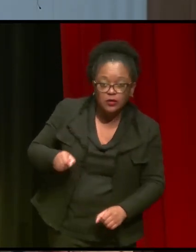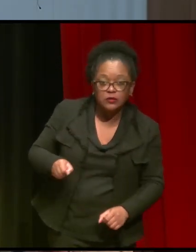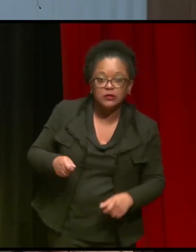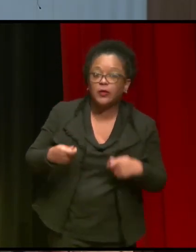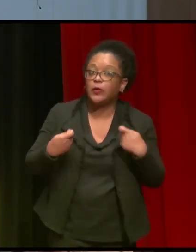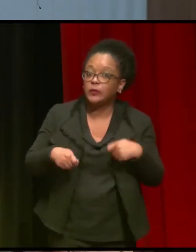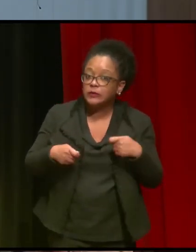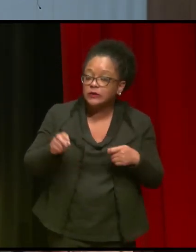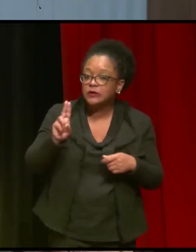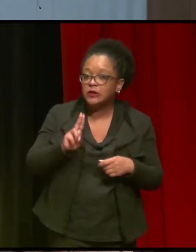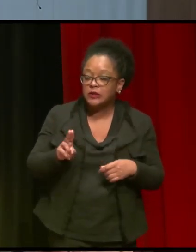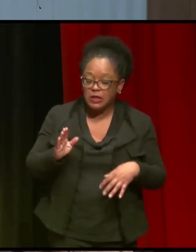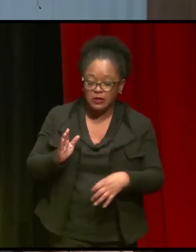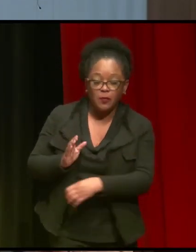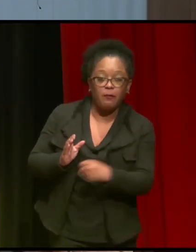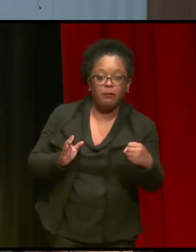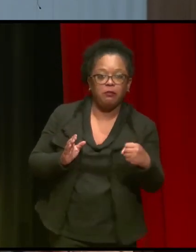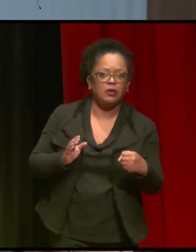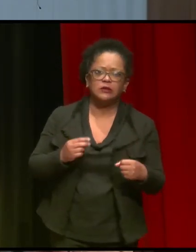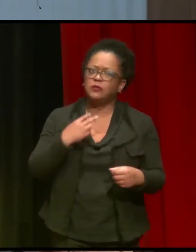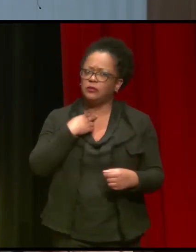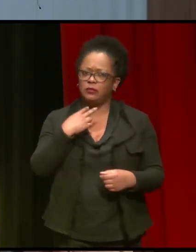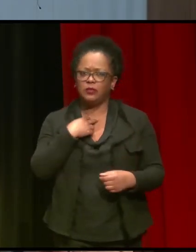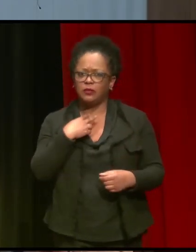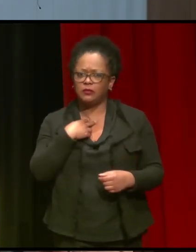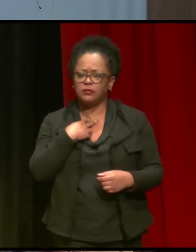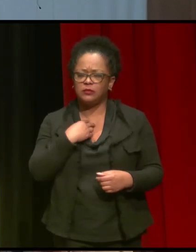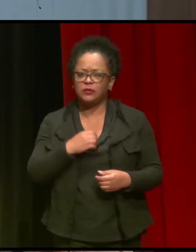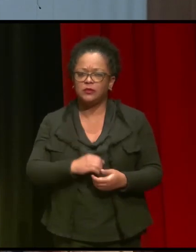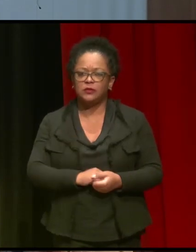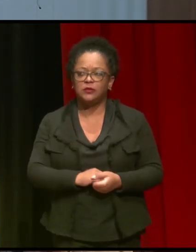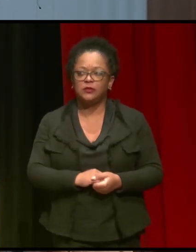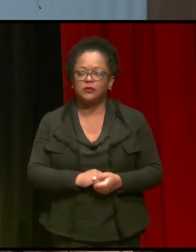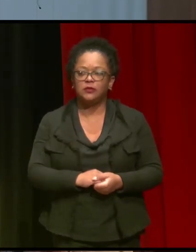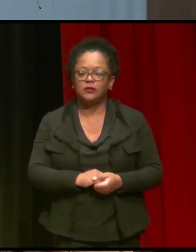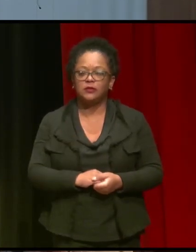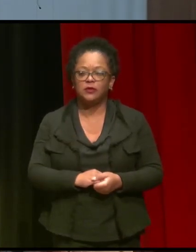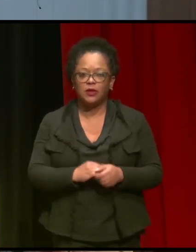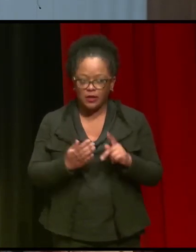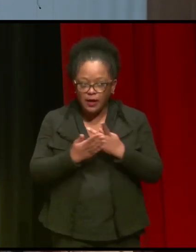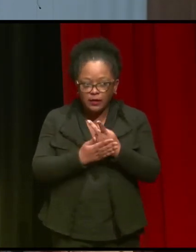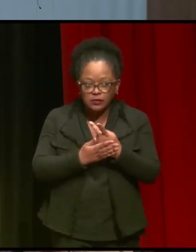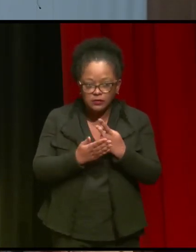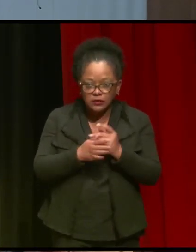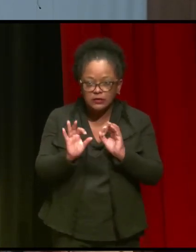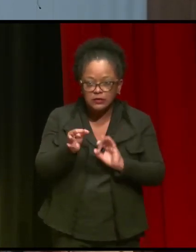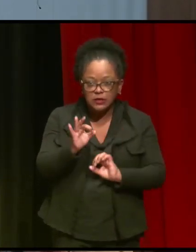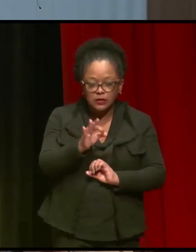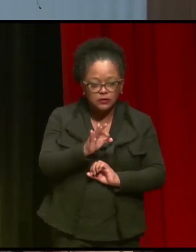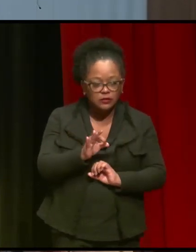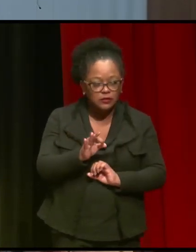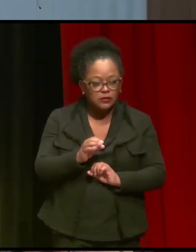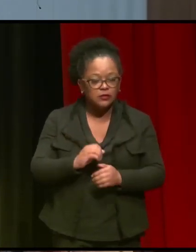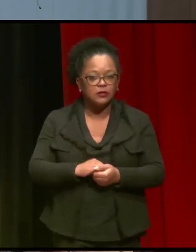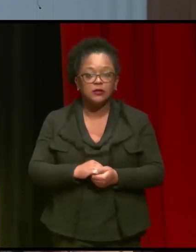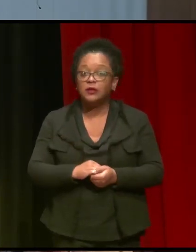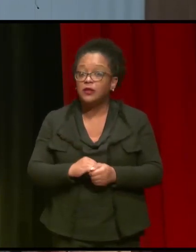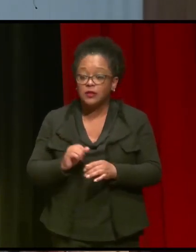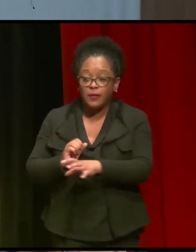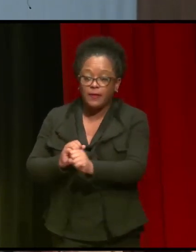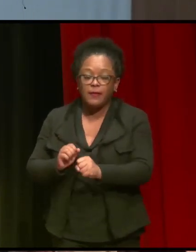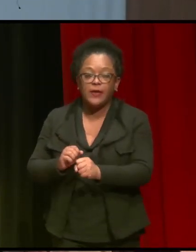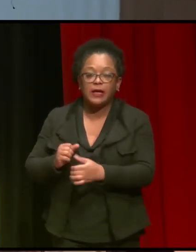bengala. Então você não toca na bengala do cego. Estou falando uma coisa errada aí, irmãos e irmãs cegos? Não, você não